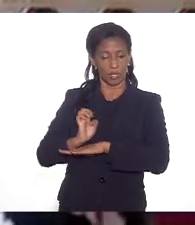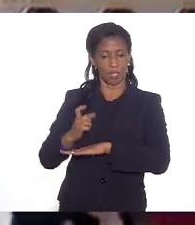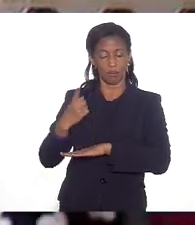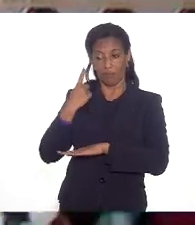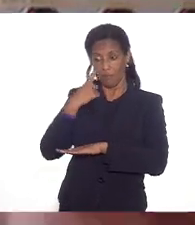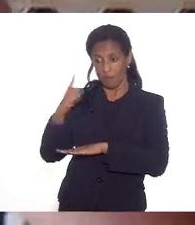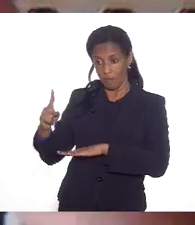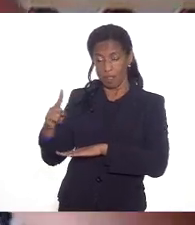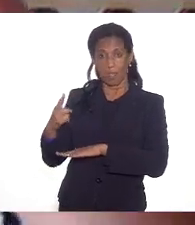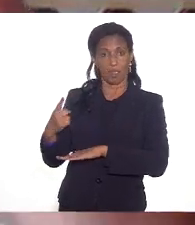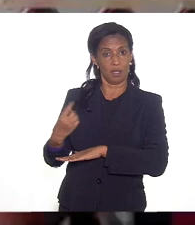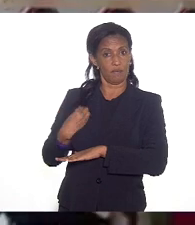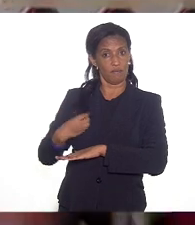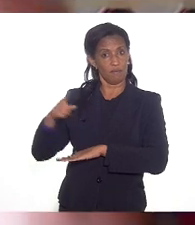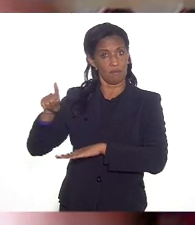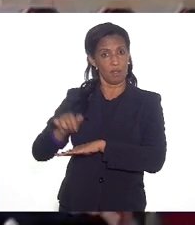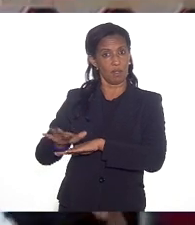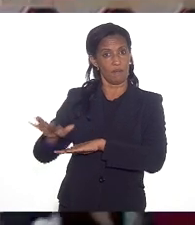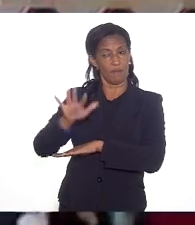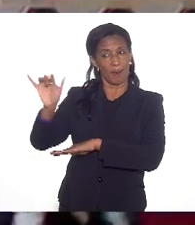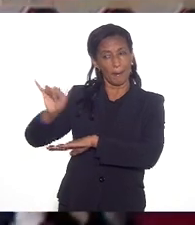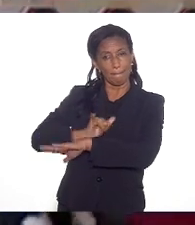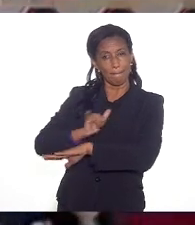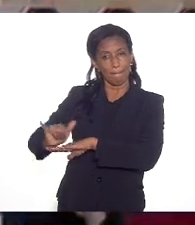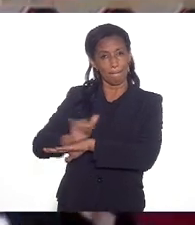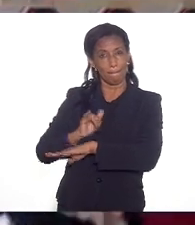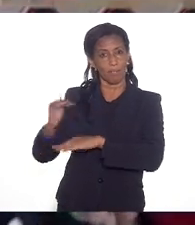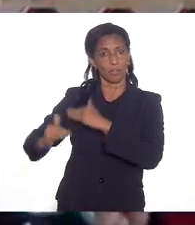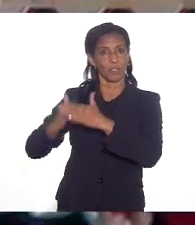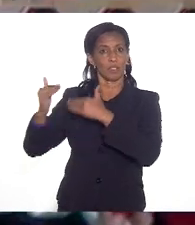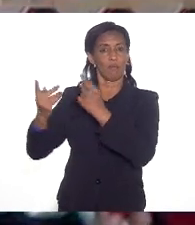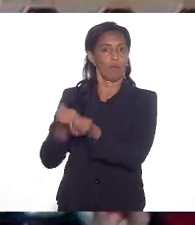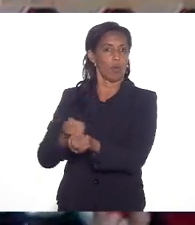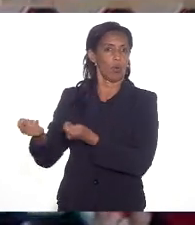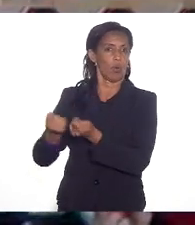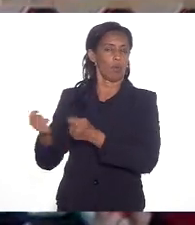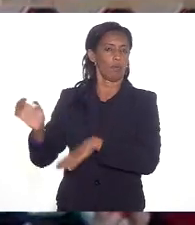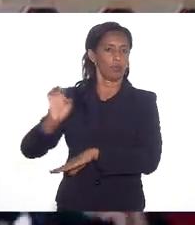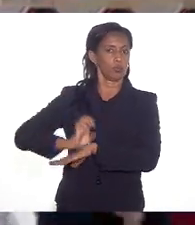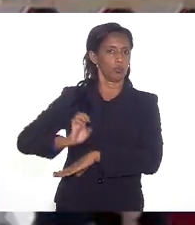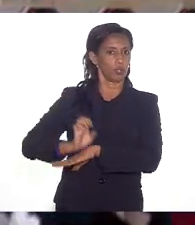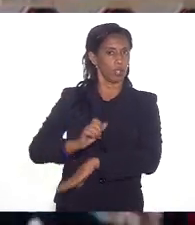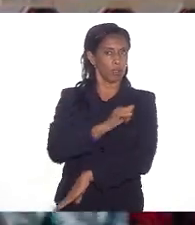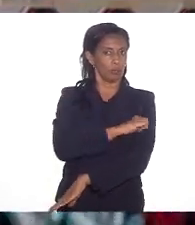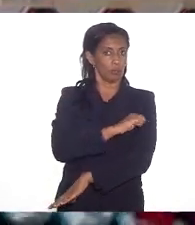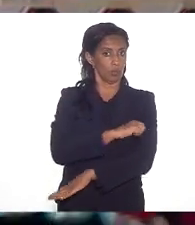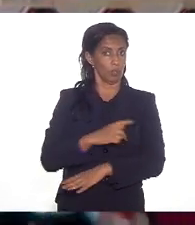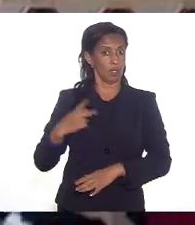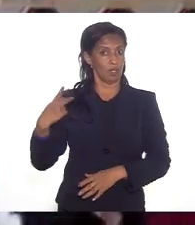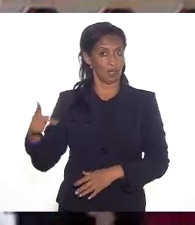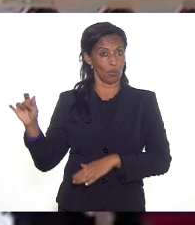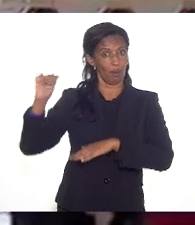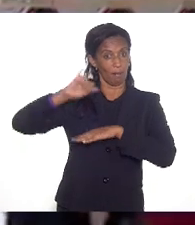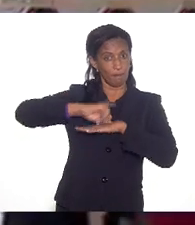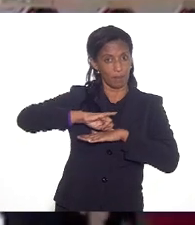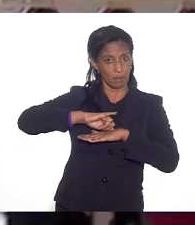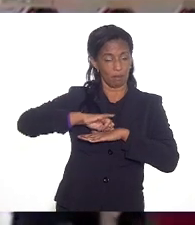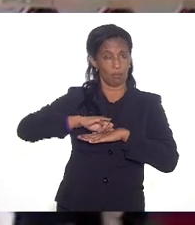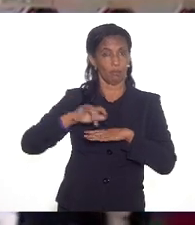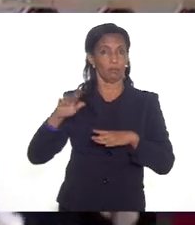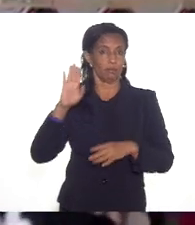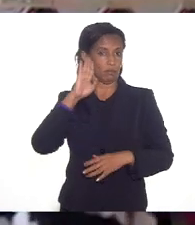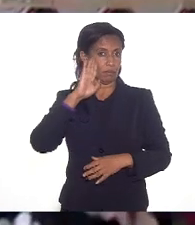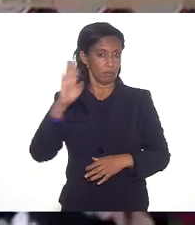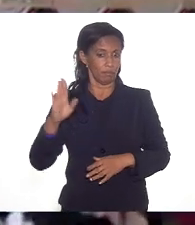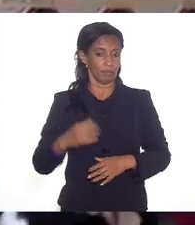favelados representam um setor estratégico para o desenvolvimento econômico do Estado do Rio de Janeiro da sua capital principalmente